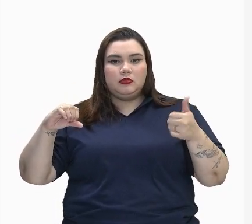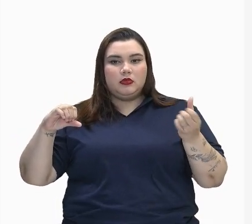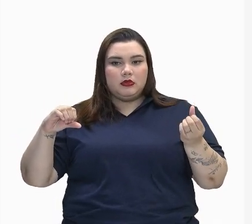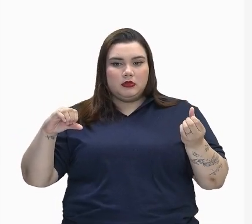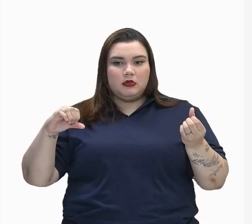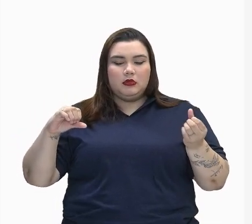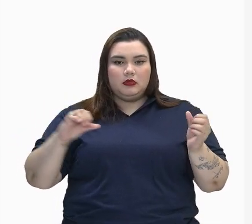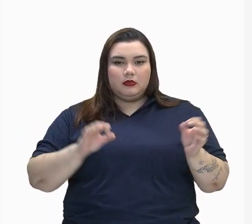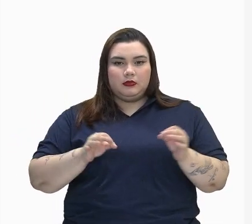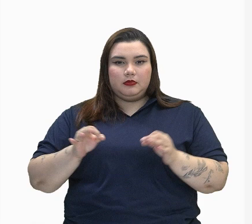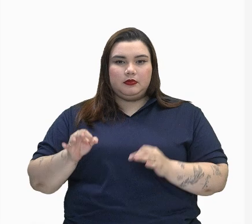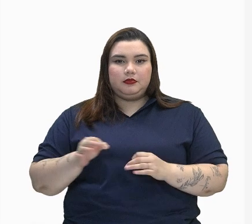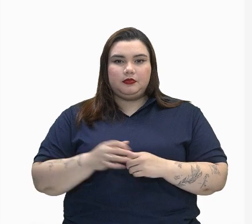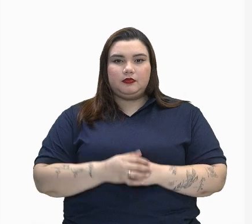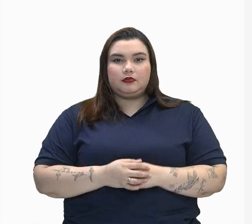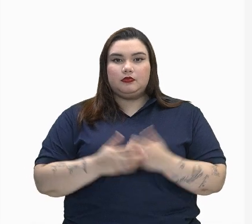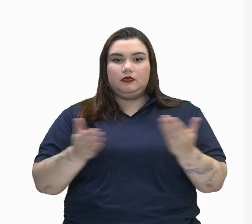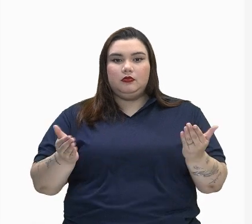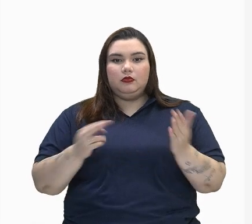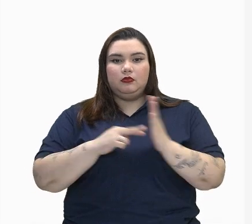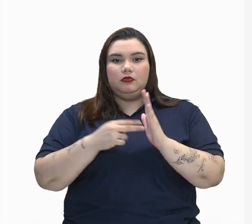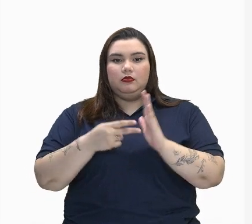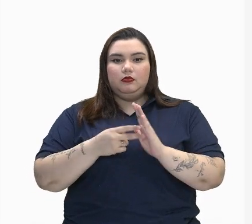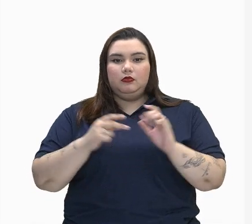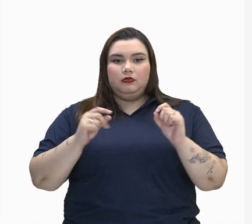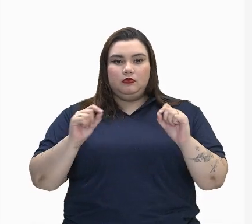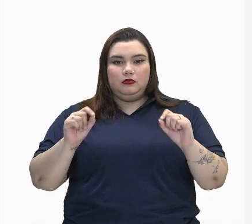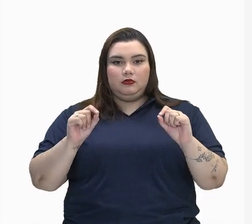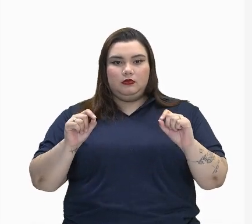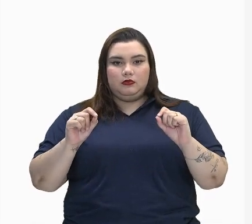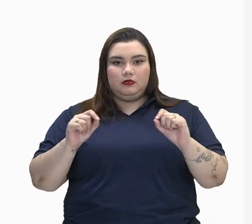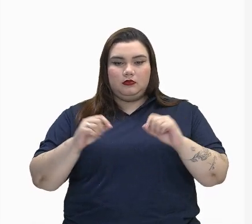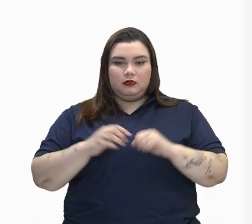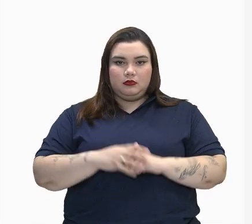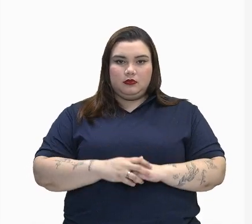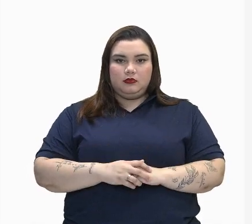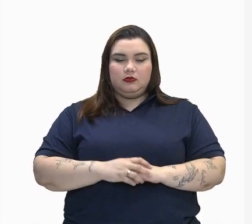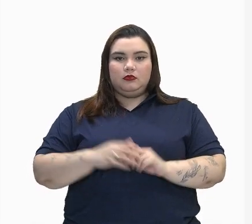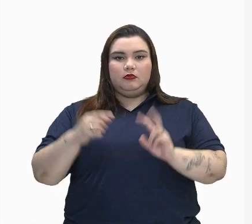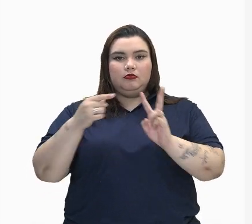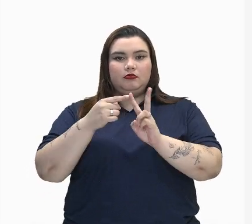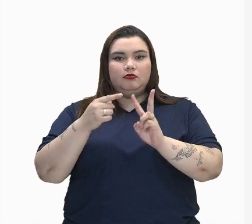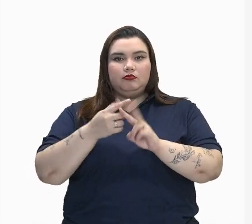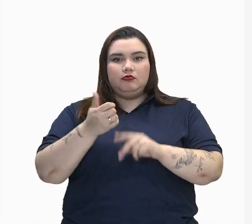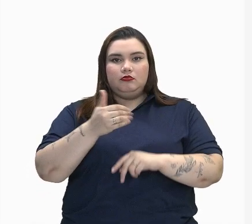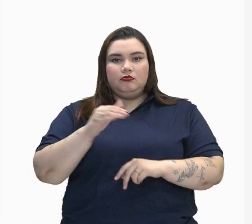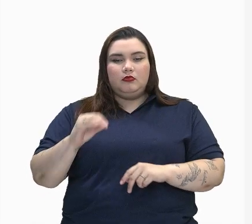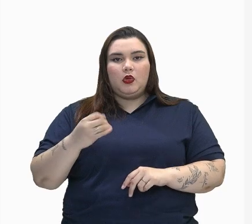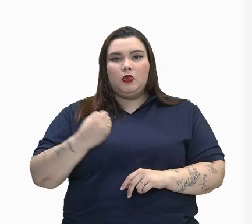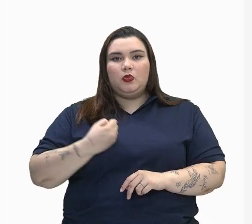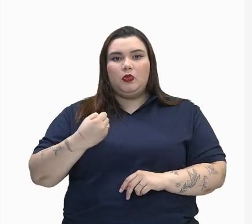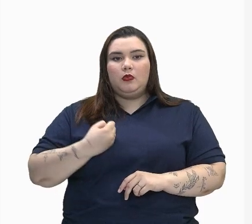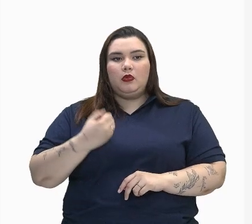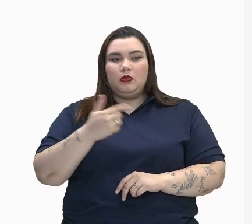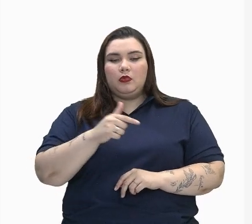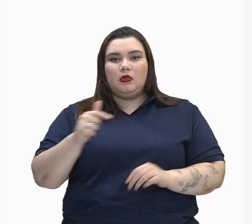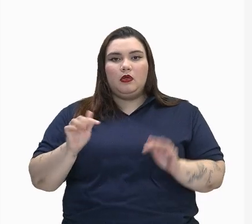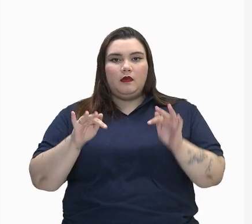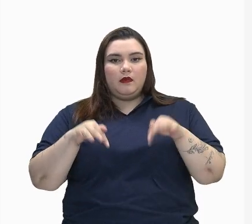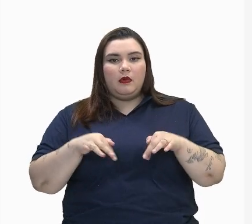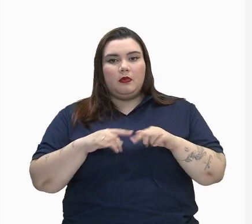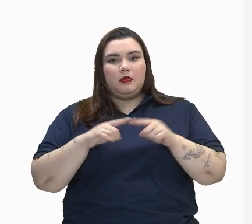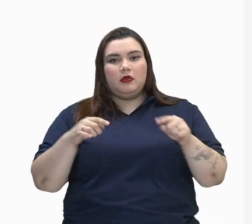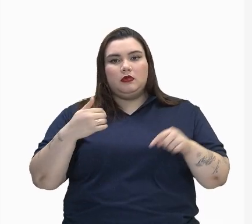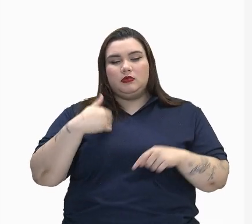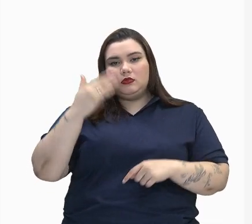certo? Isso significa que raiz de 10 não sei o valor exato, ela é uma raiz não exata, mas eu sei o